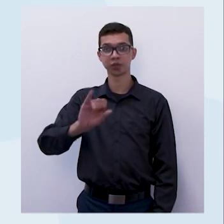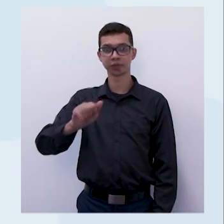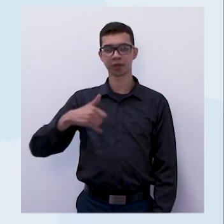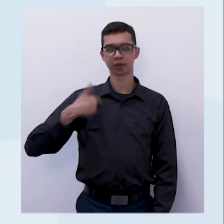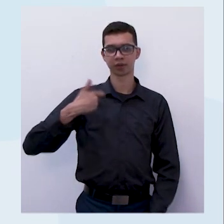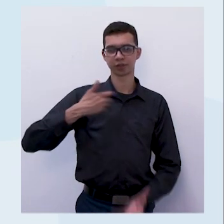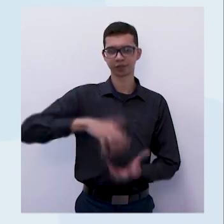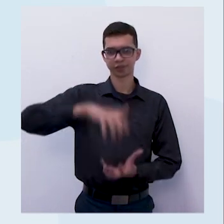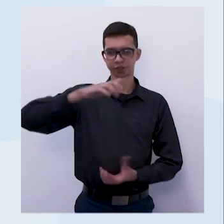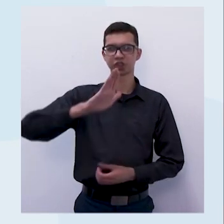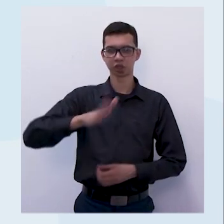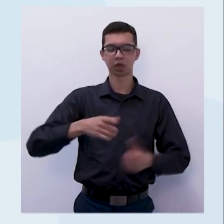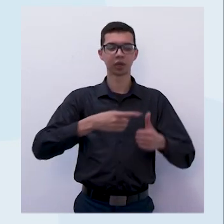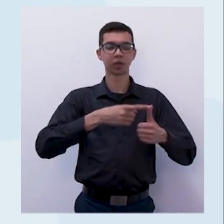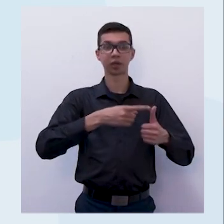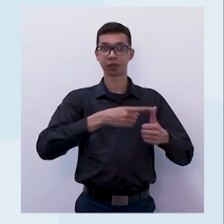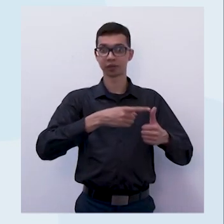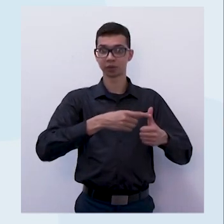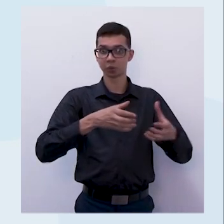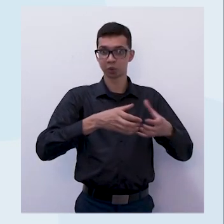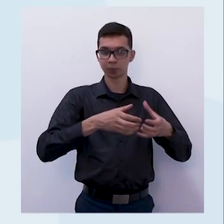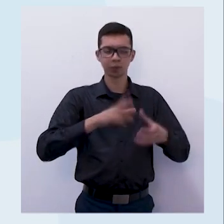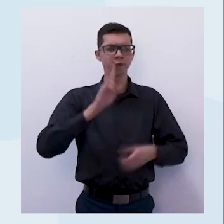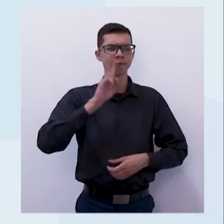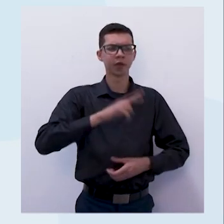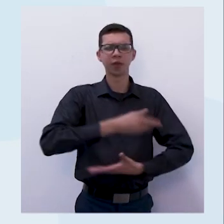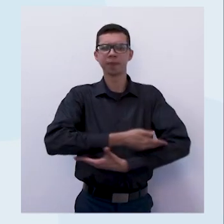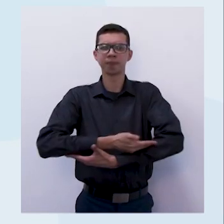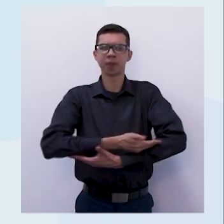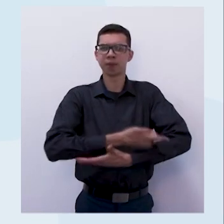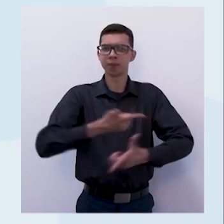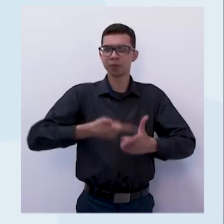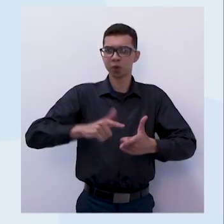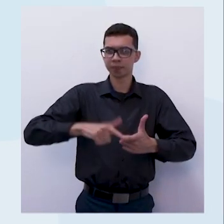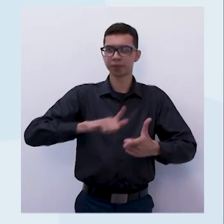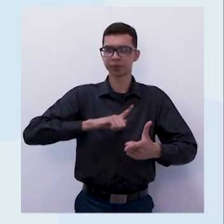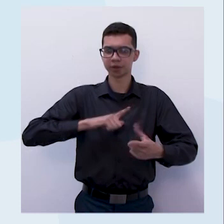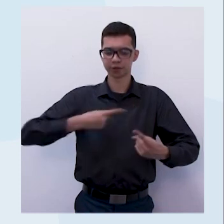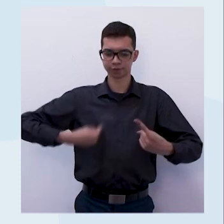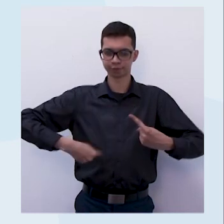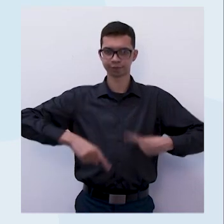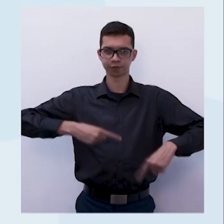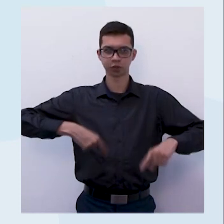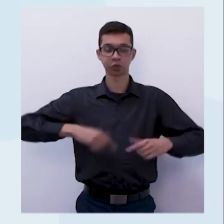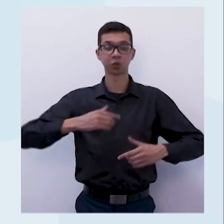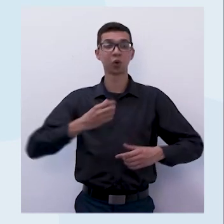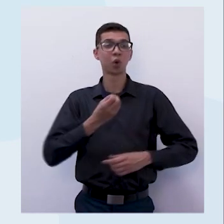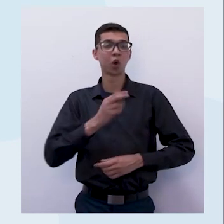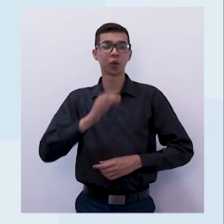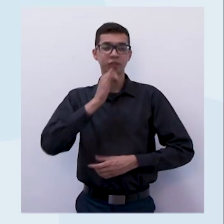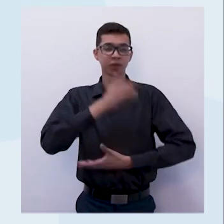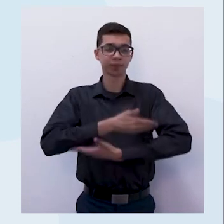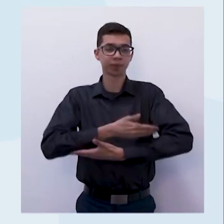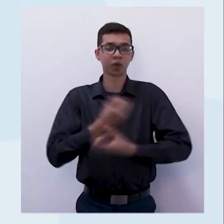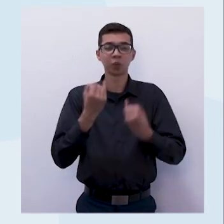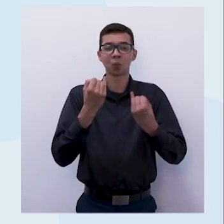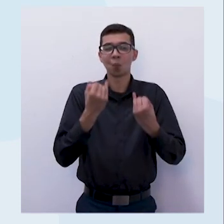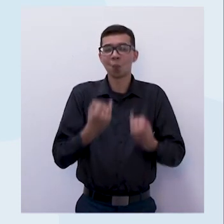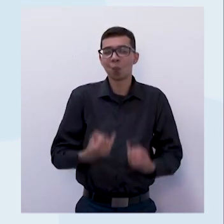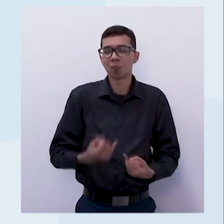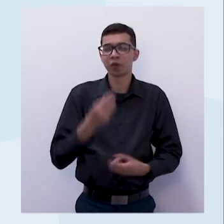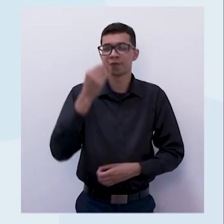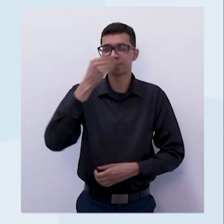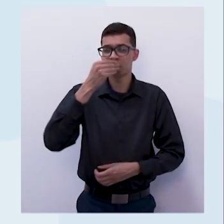velhos. Se ele apresenta, o bebê apresenta algum problema físico, ou é um bebê muito magrinho, muito frágil,